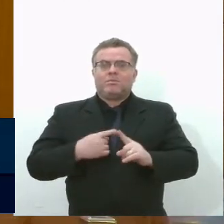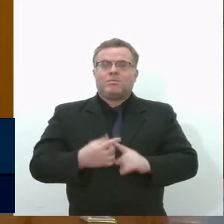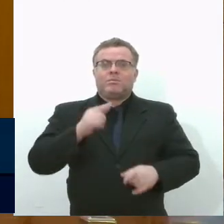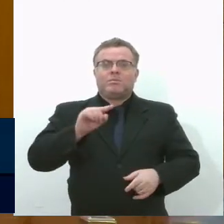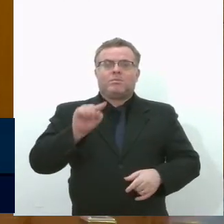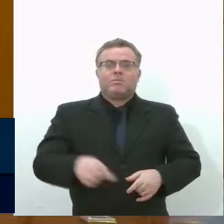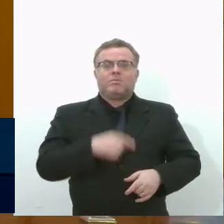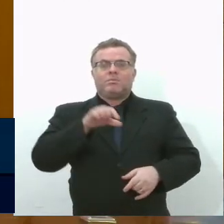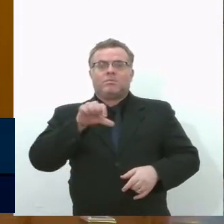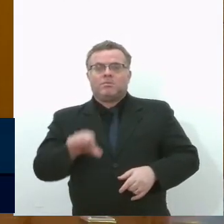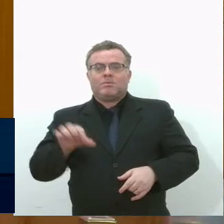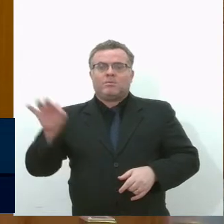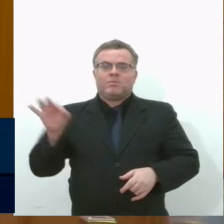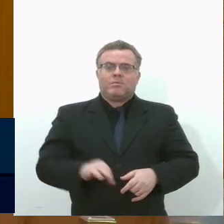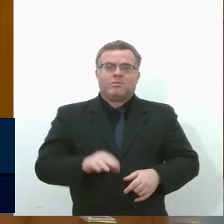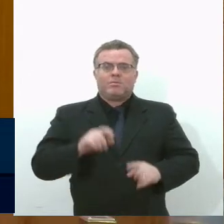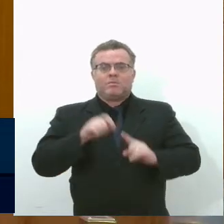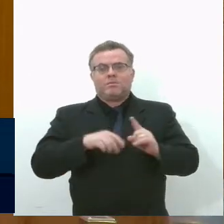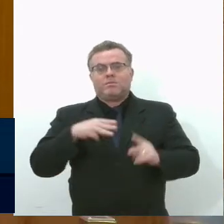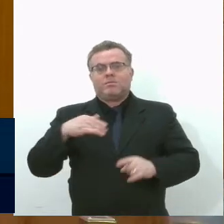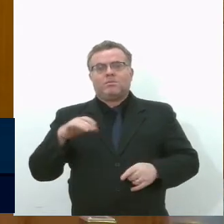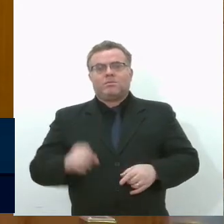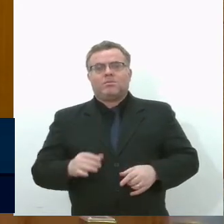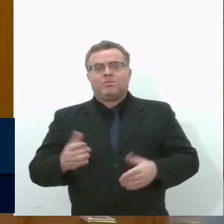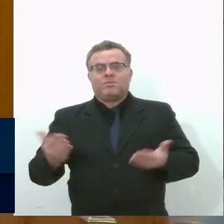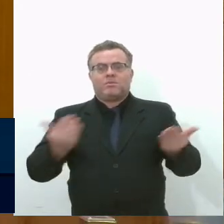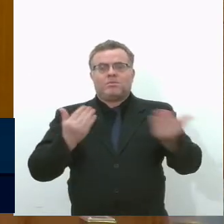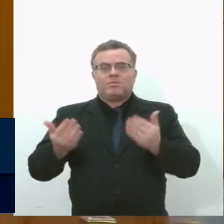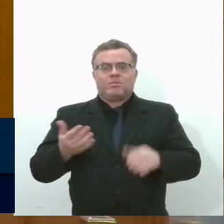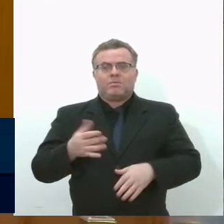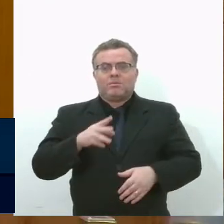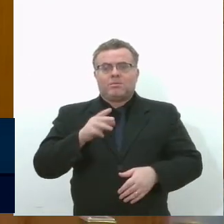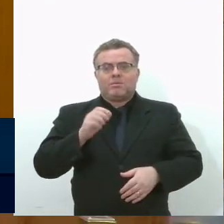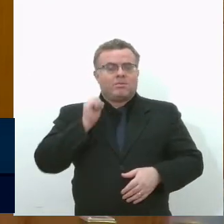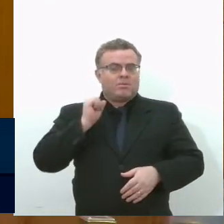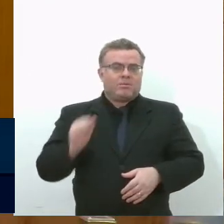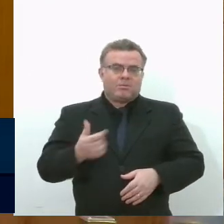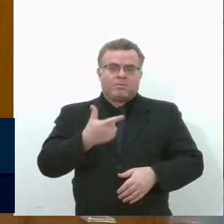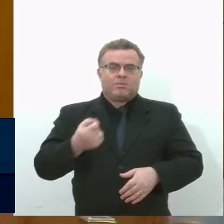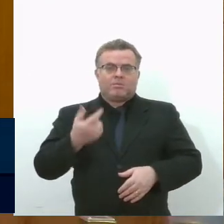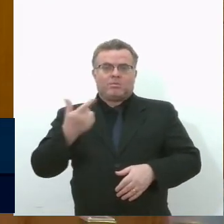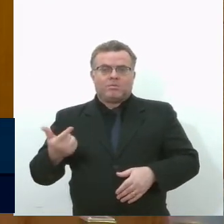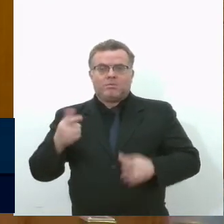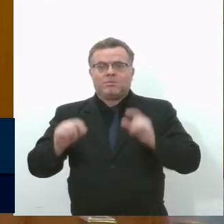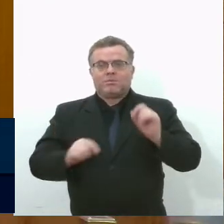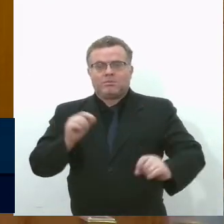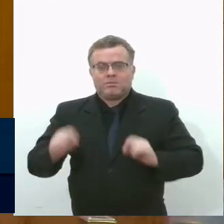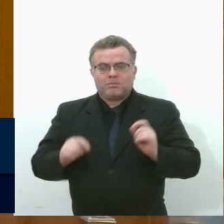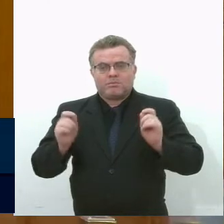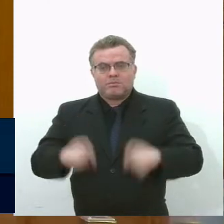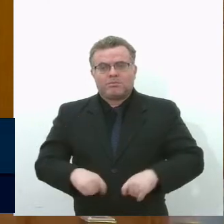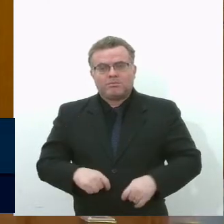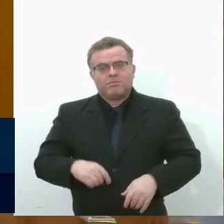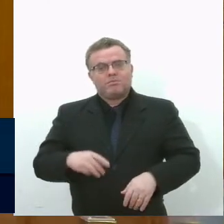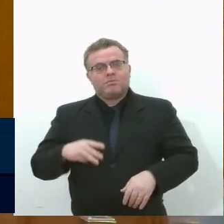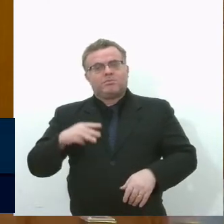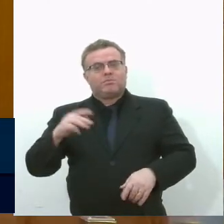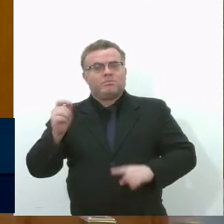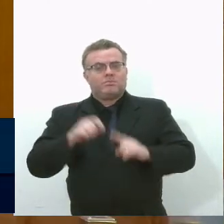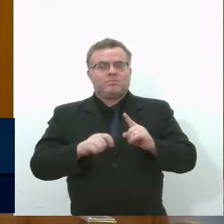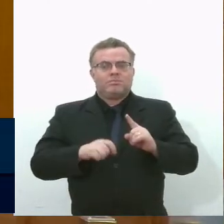7,9% em maio, se comparado a abril de 2022. Se a gente for comparar com maio do ano passado,